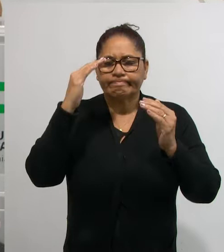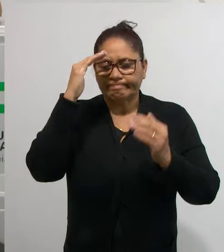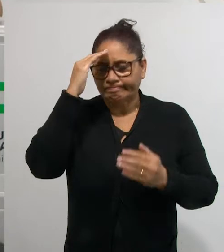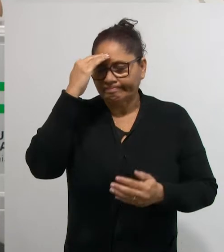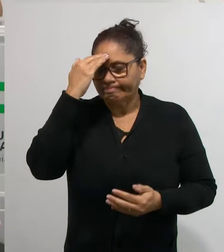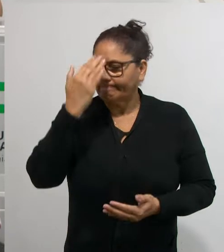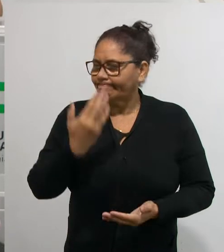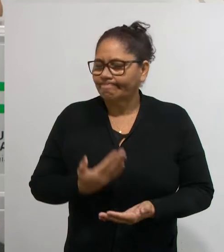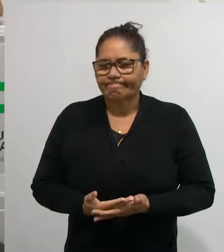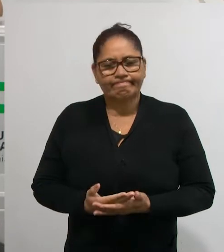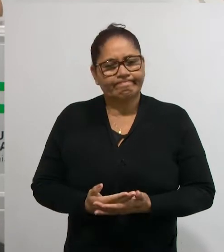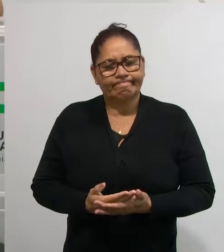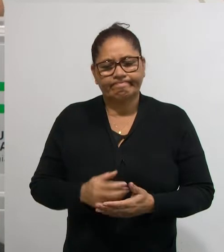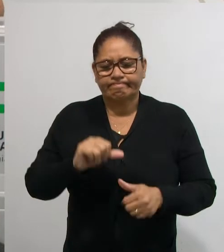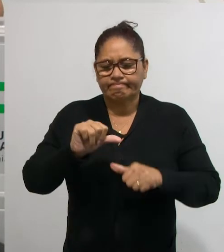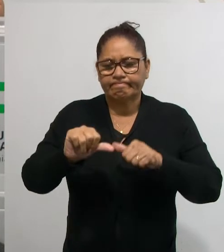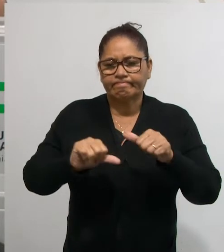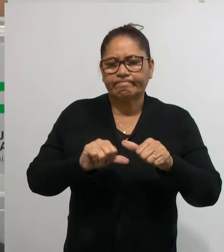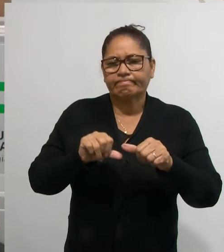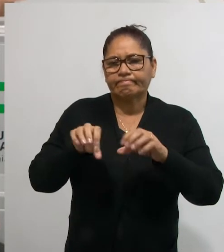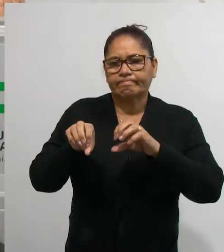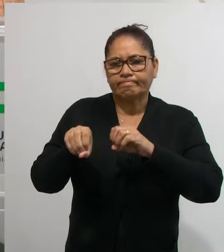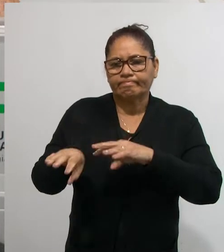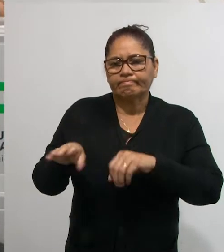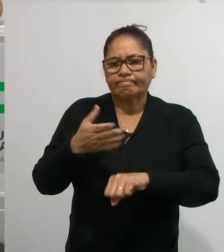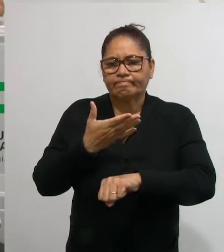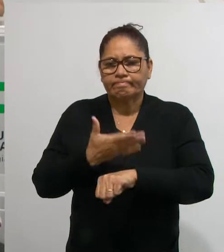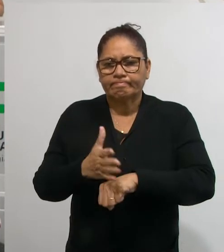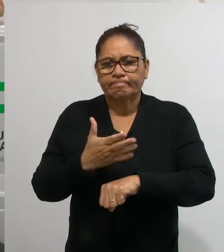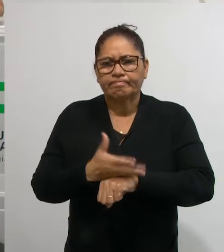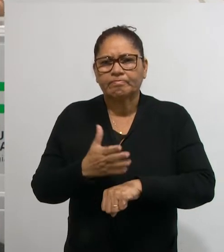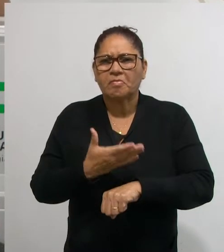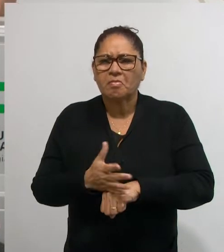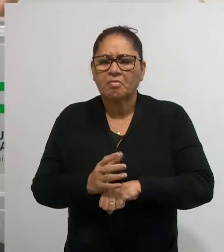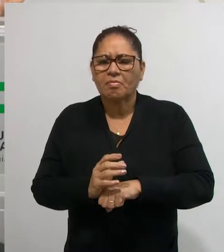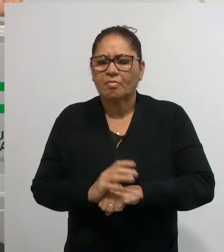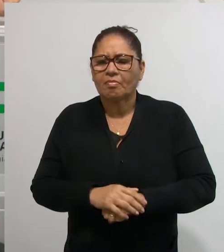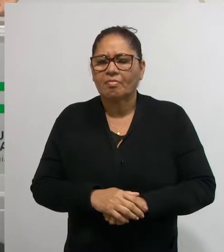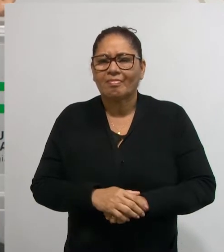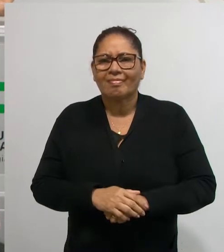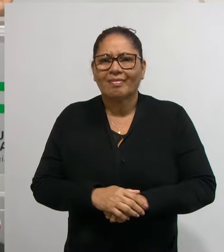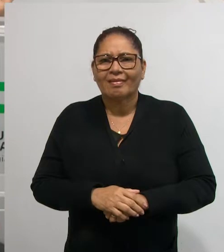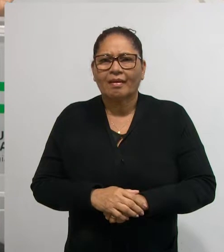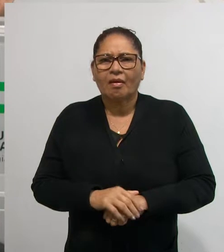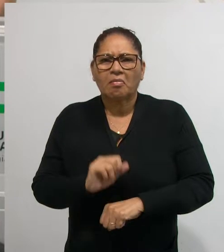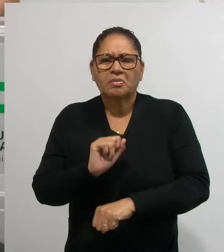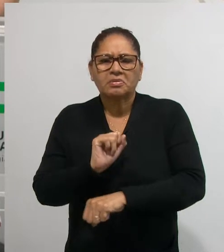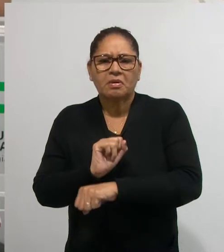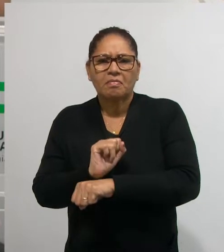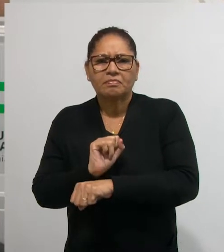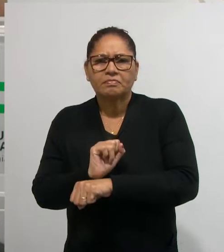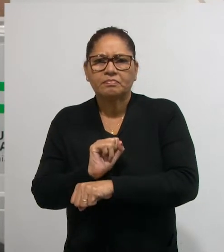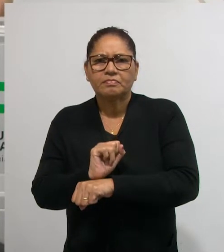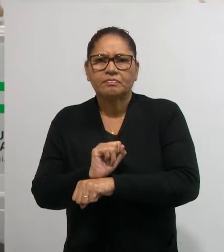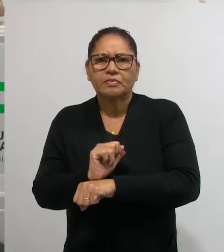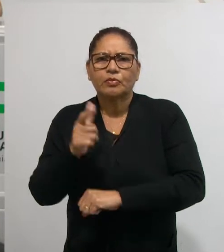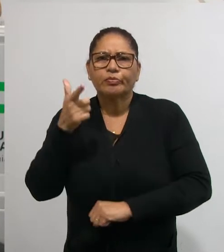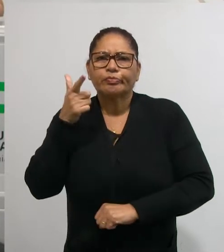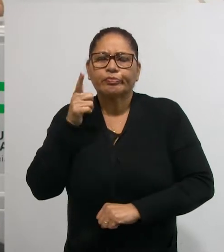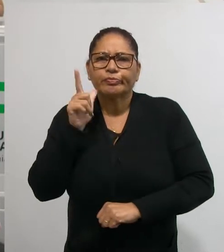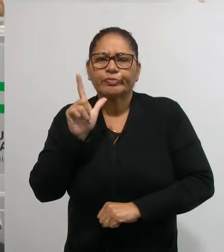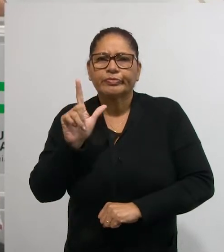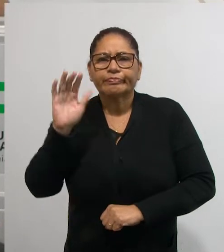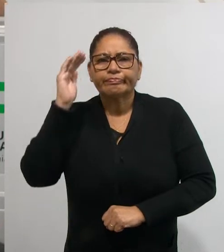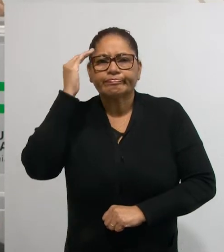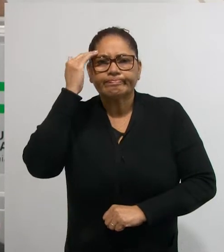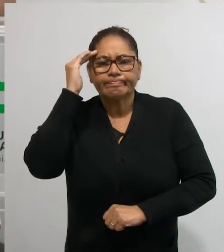da educação. E a nossa prática também fica uma prática imobilizada, porque a gente não consegue